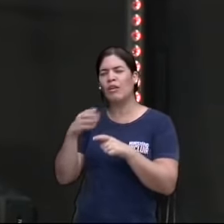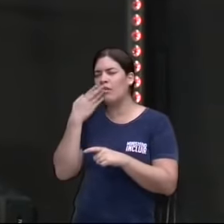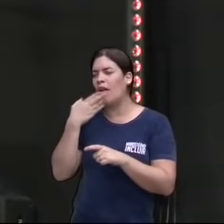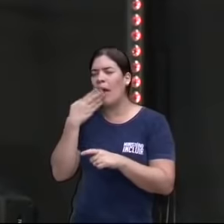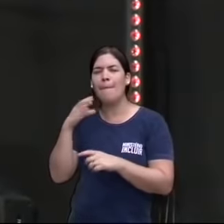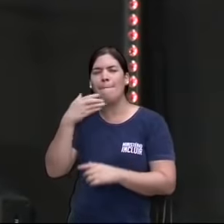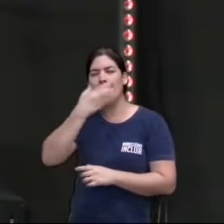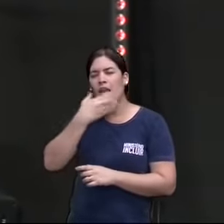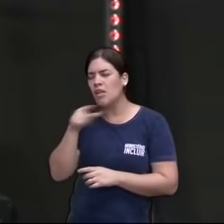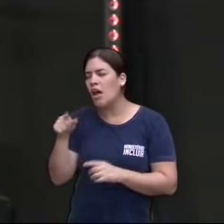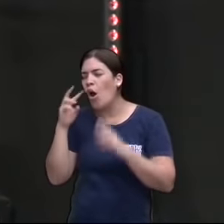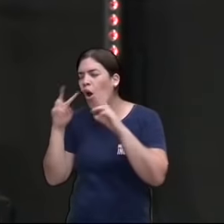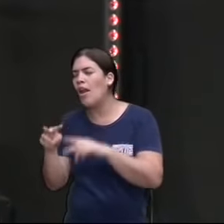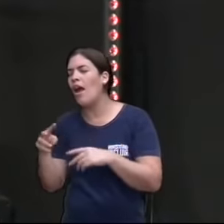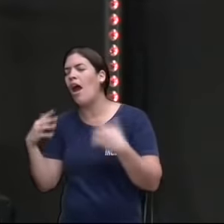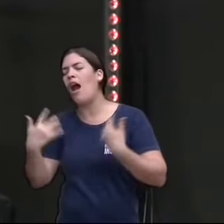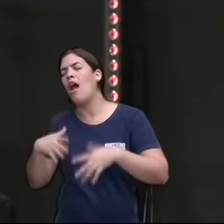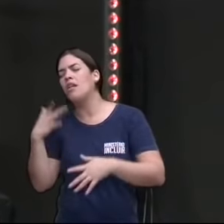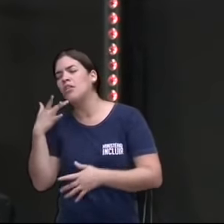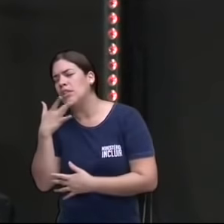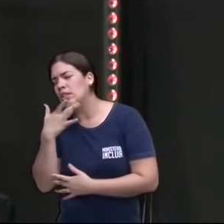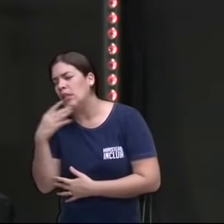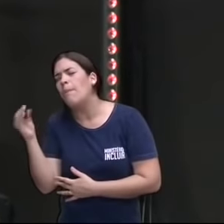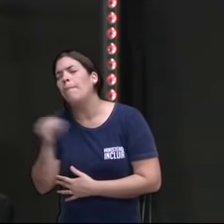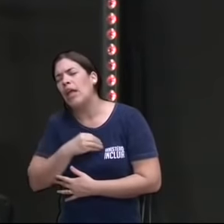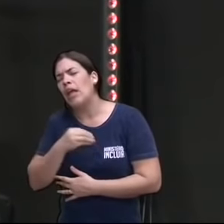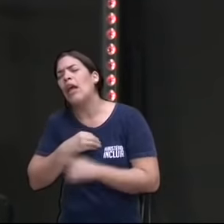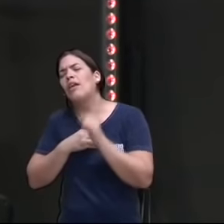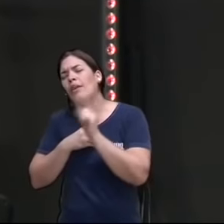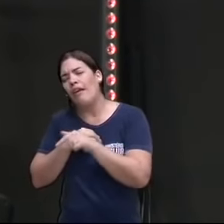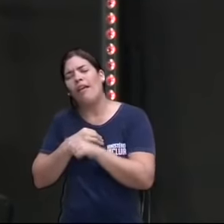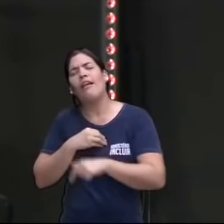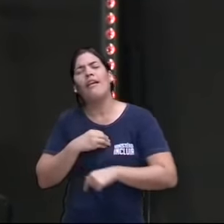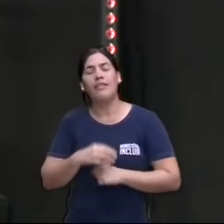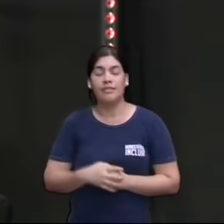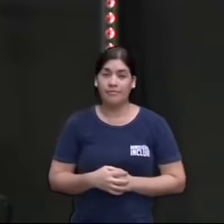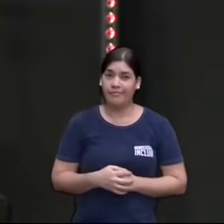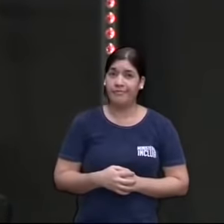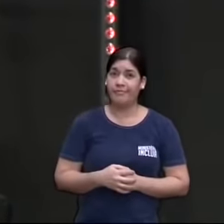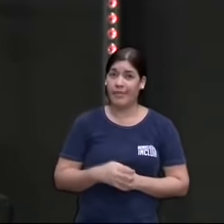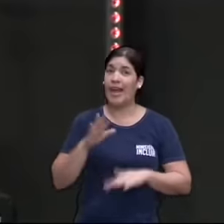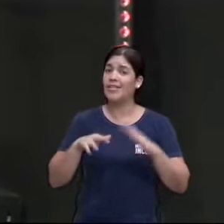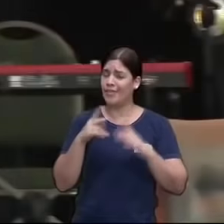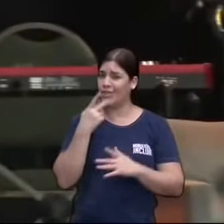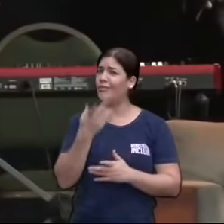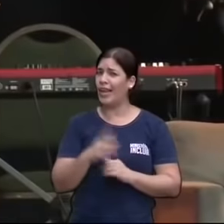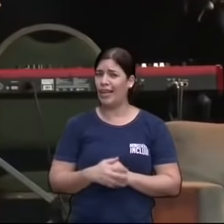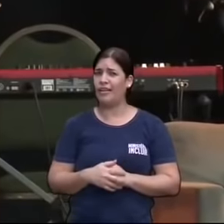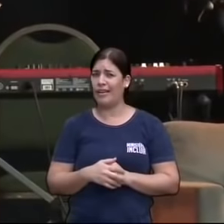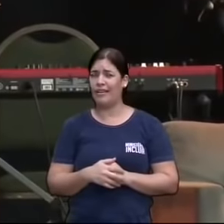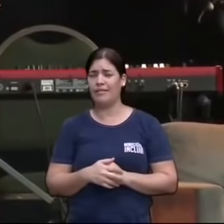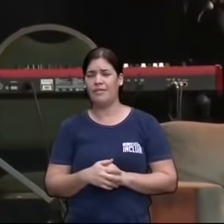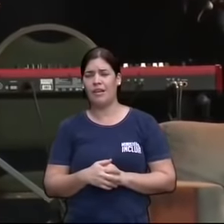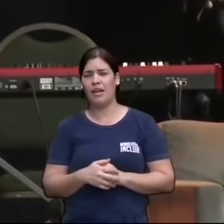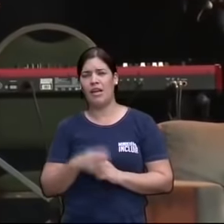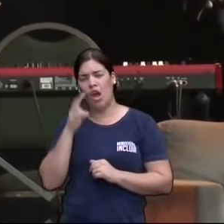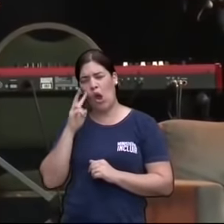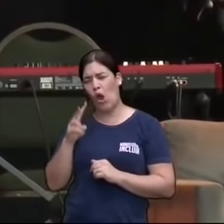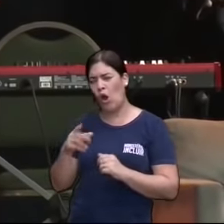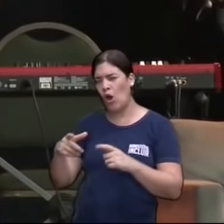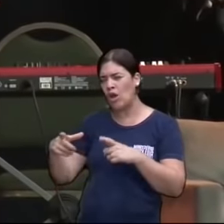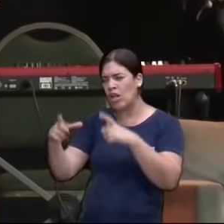de maçã é um pecado. É ou não é? Em outras palavras, essa torta de